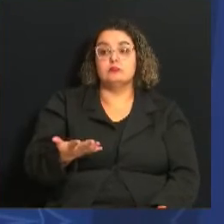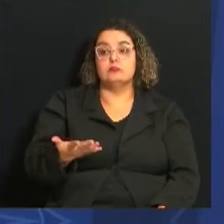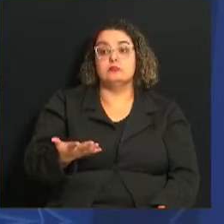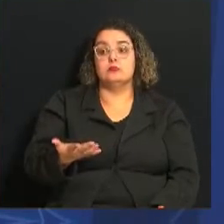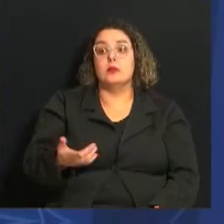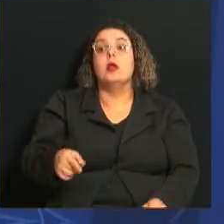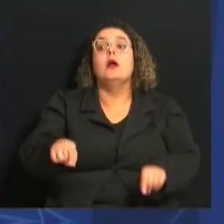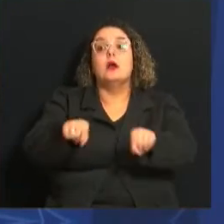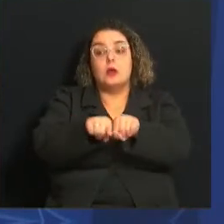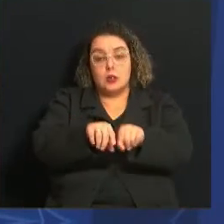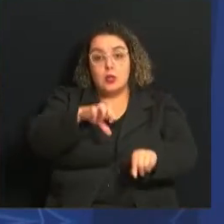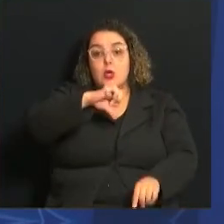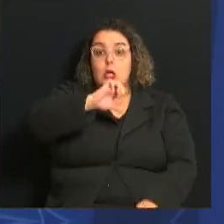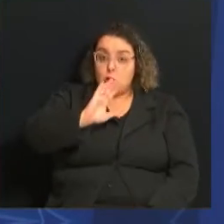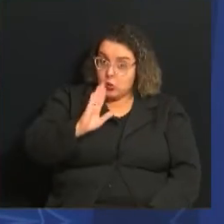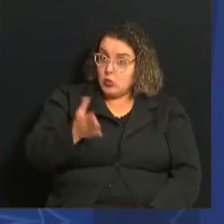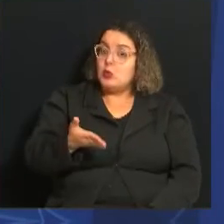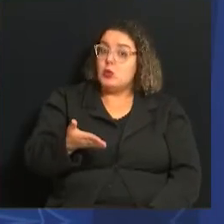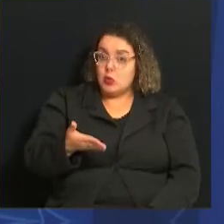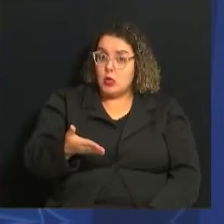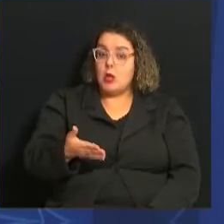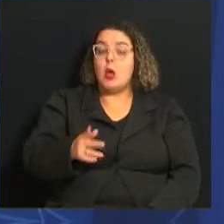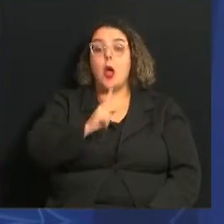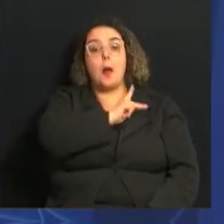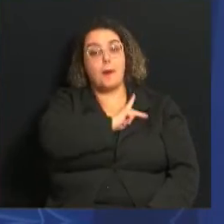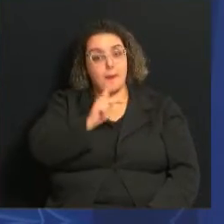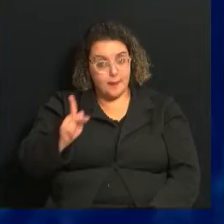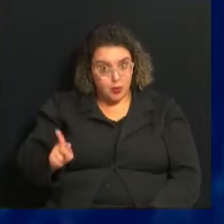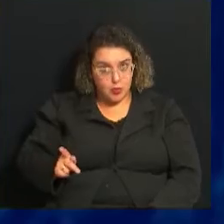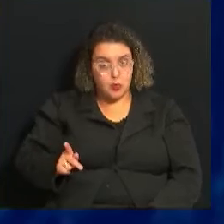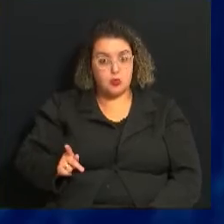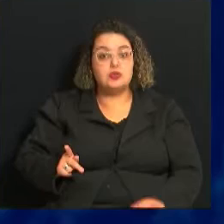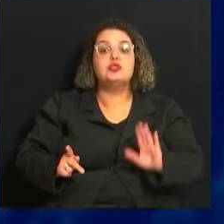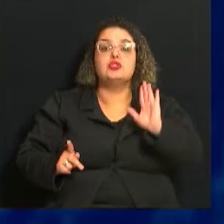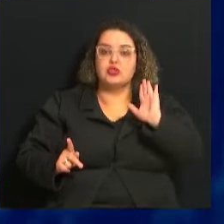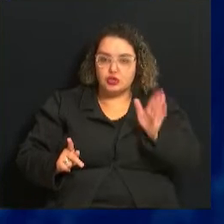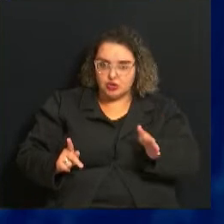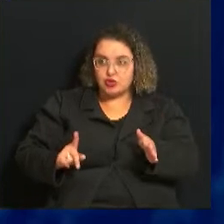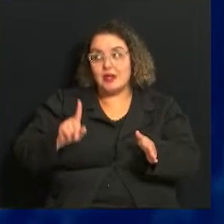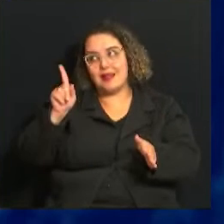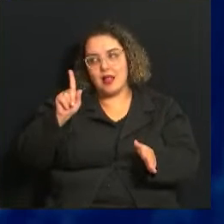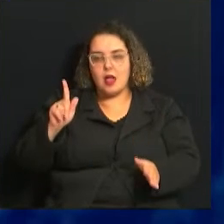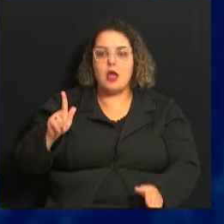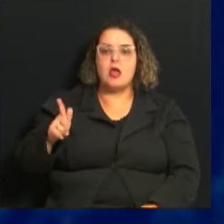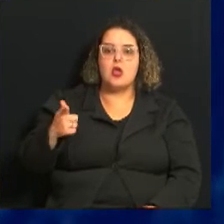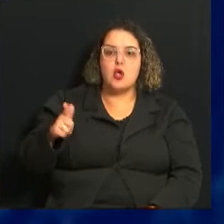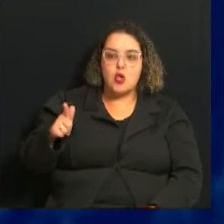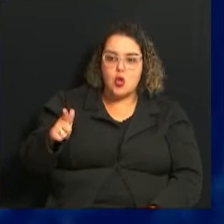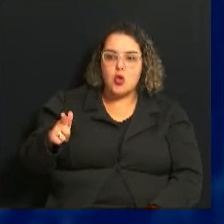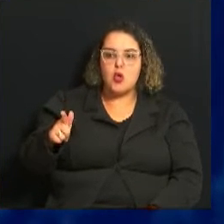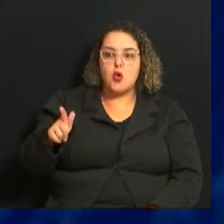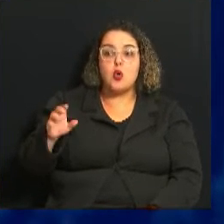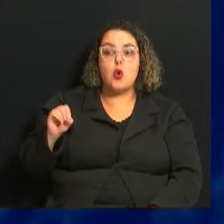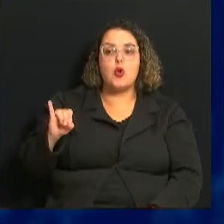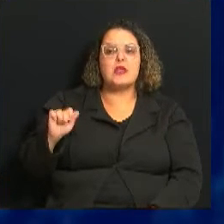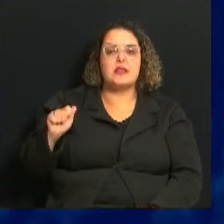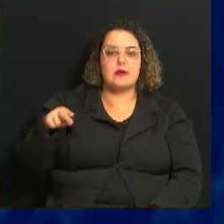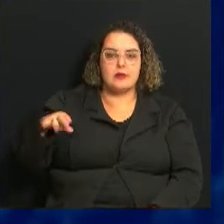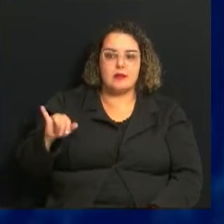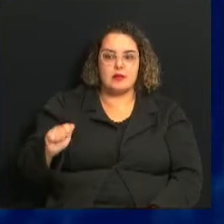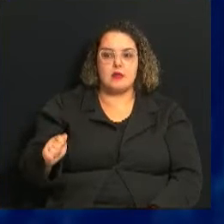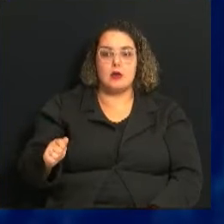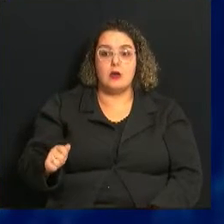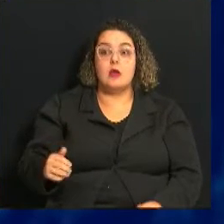também às 9h30 da noite, a Ponte Preta, que já está lá em Goiânia, enfrenta o Vila Nova e olha